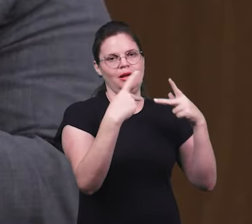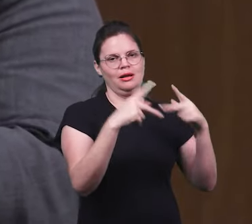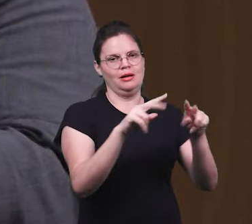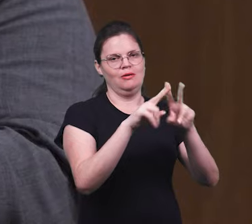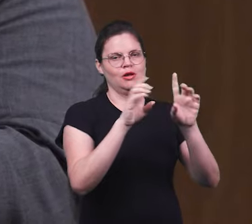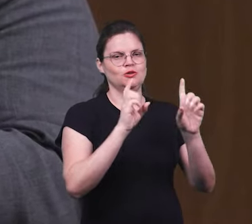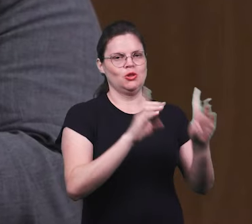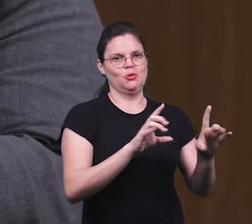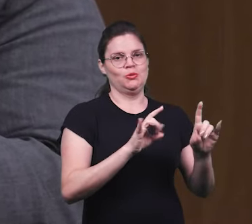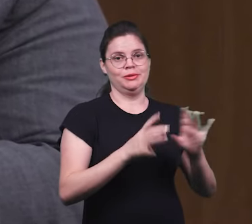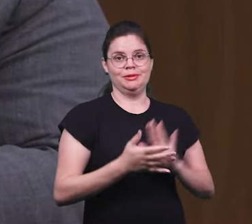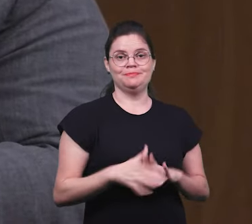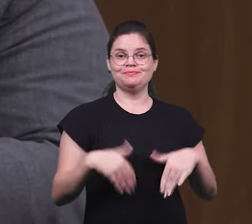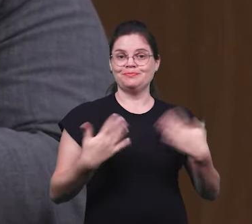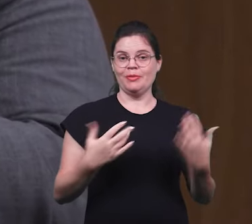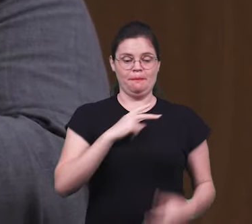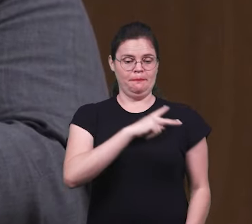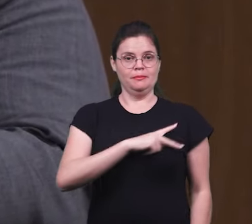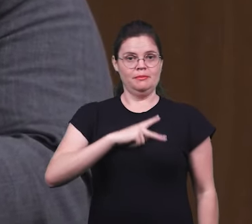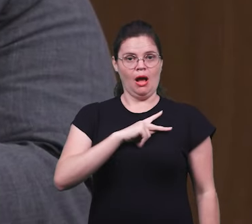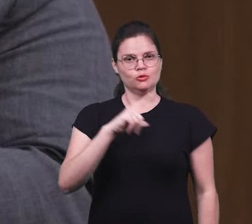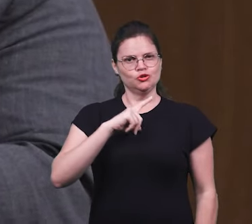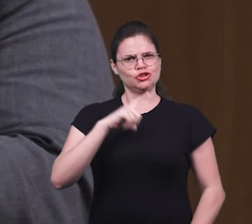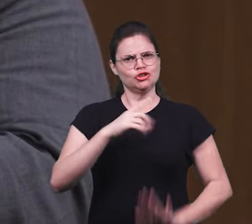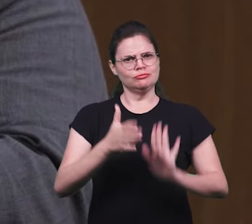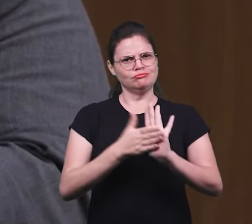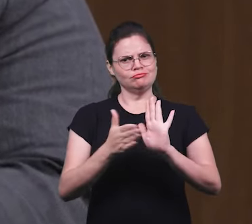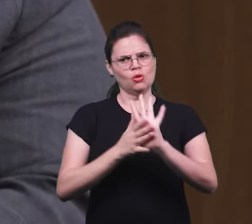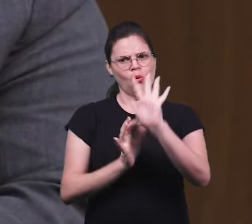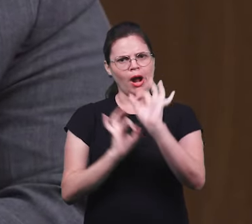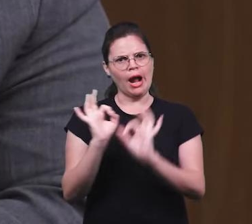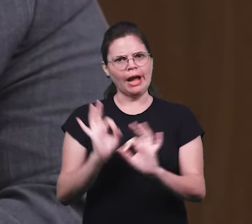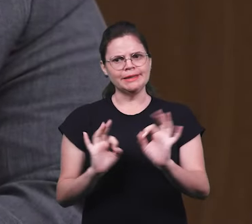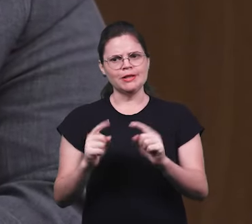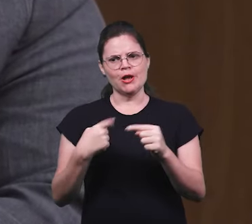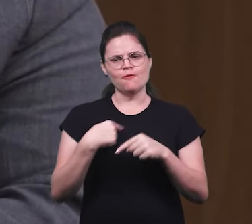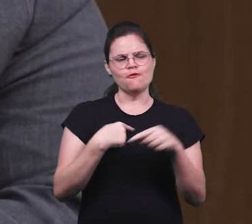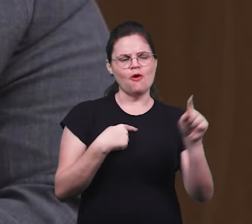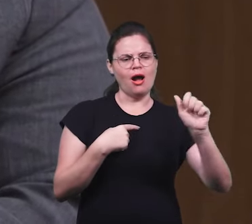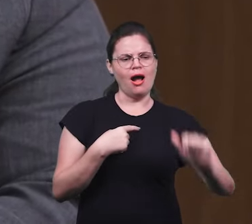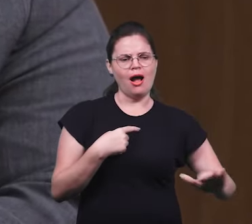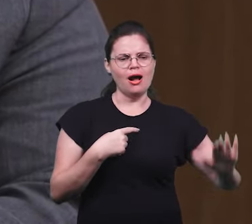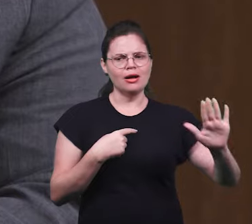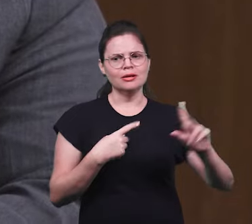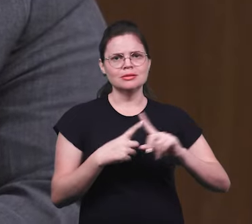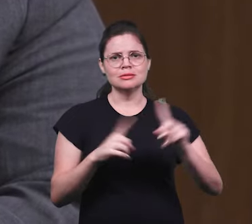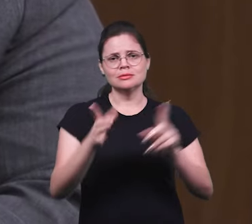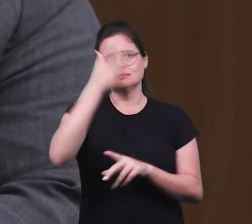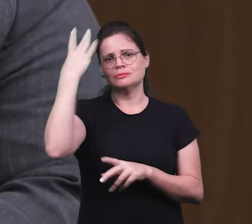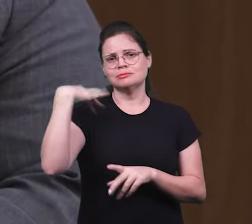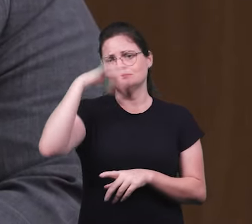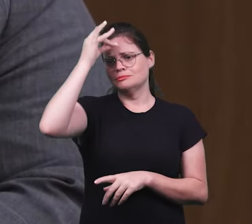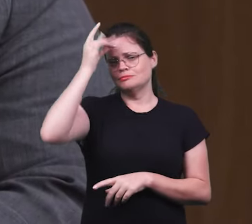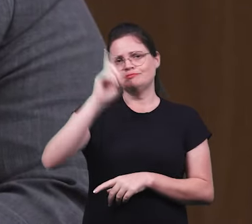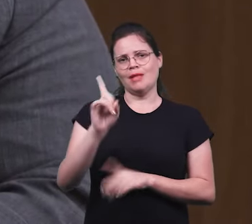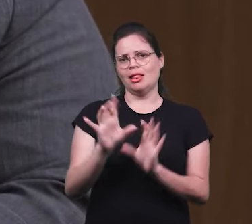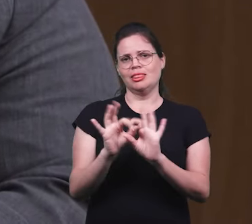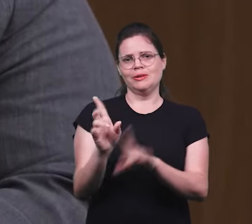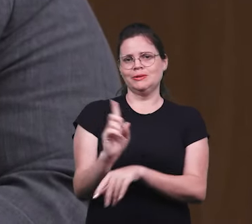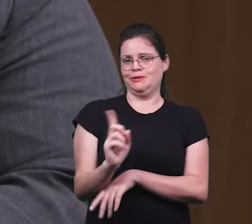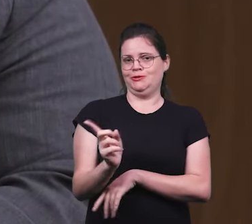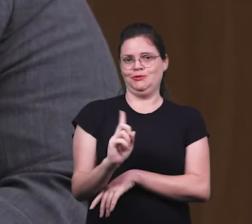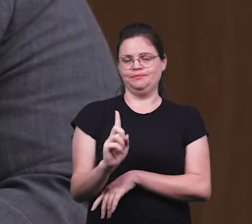tinha planos que certamente eram bons, organizados. Ele queria ir para a Ásia, mas o Espírito Santo não permitiu que ele fosse para a província da